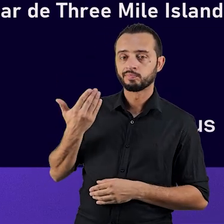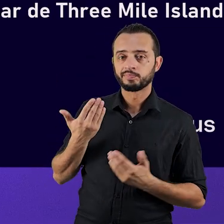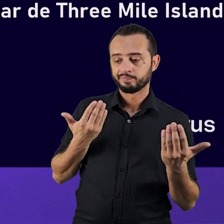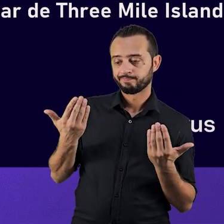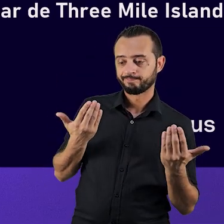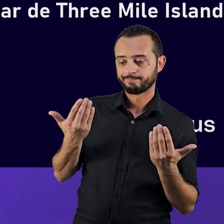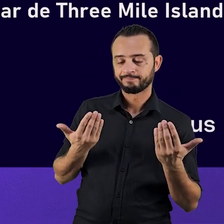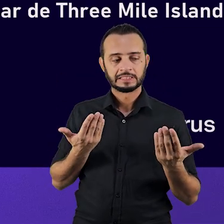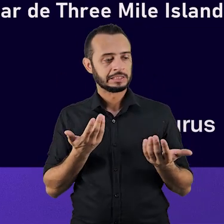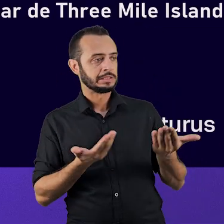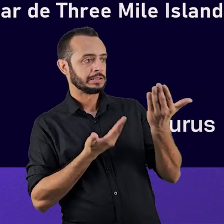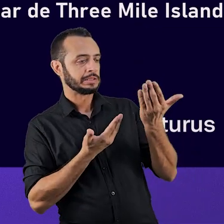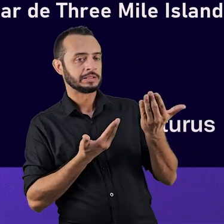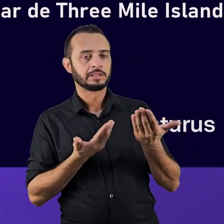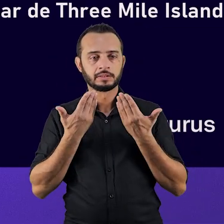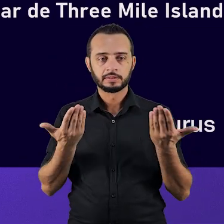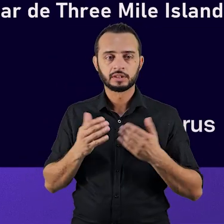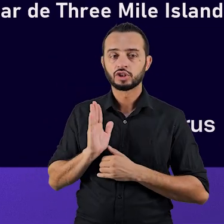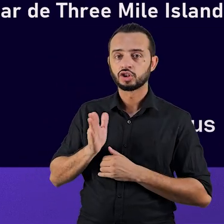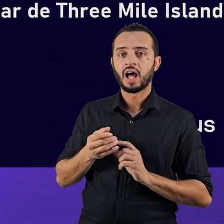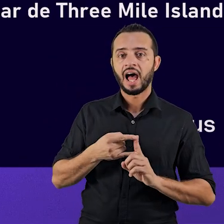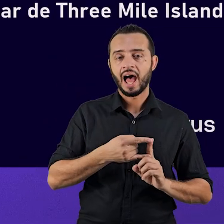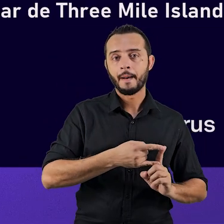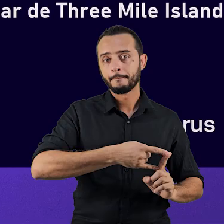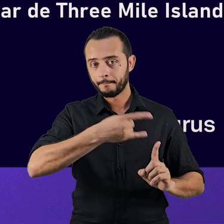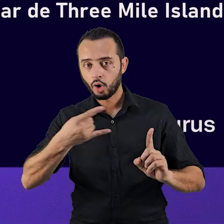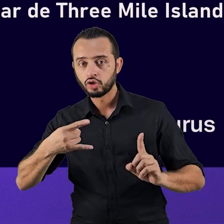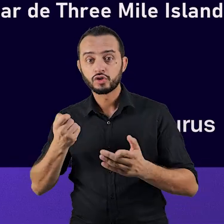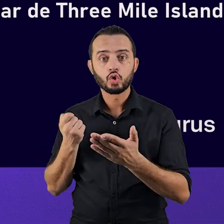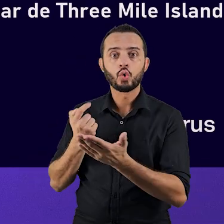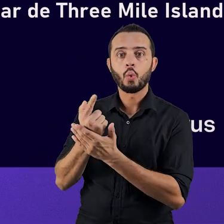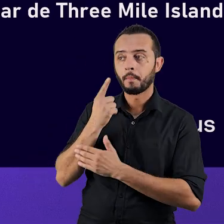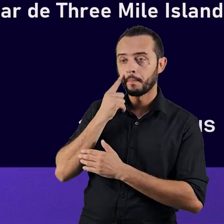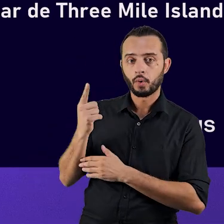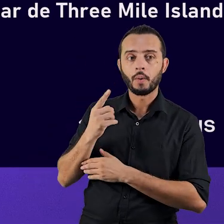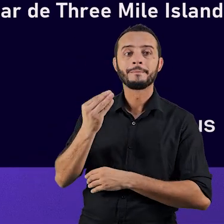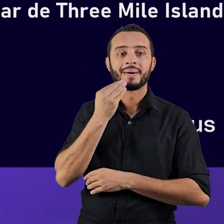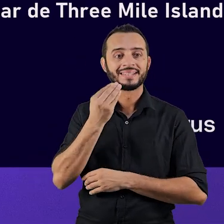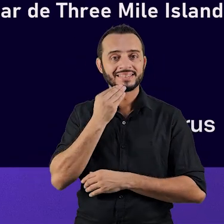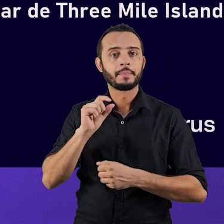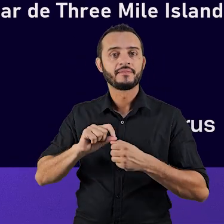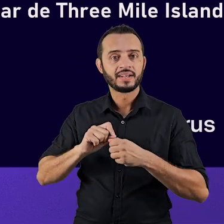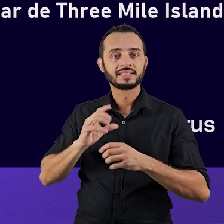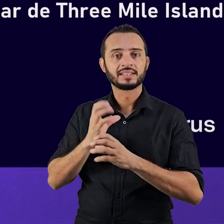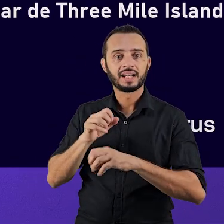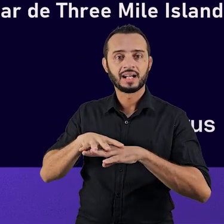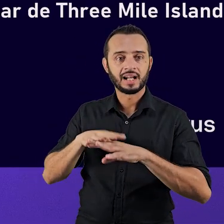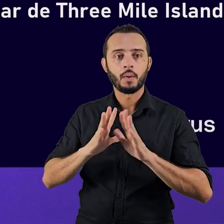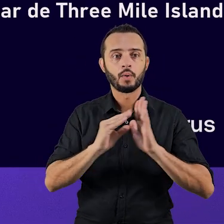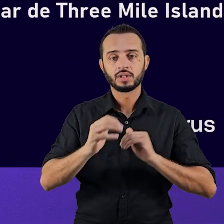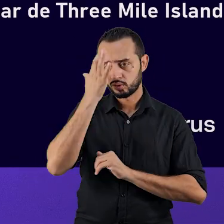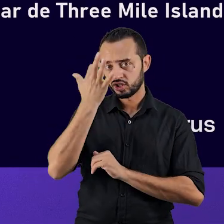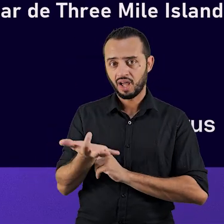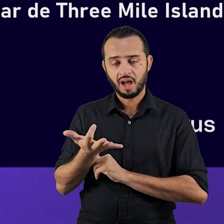na qual a 3 Mile Island foi comprada pela Microsoft para testar, fazer cálculos de modelo de IA. Né?